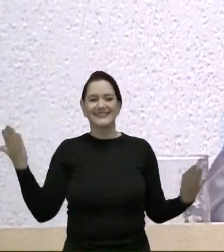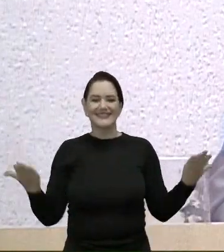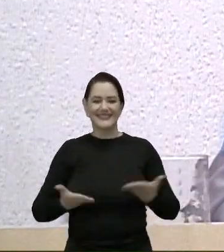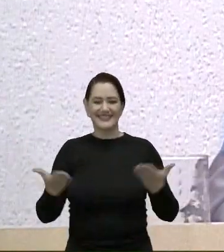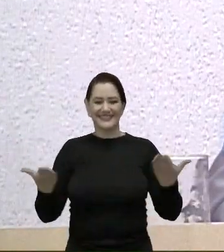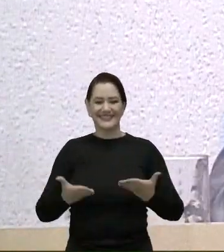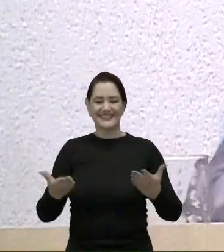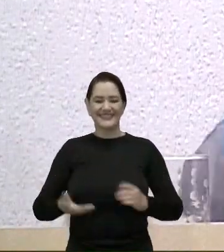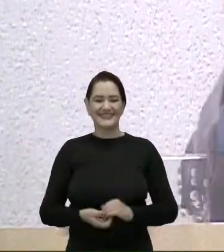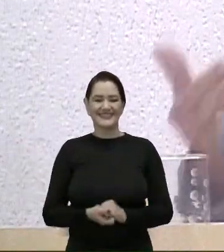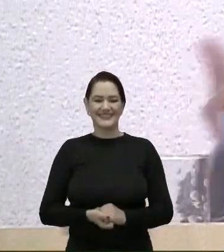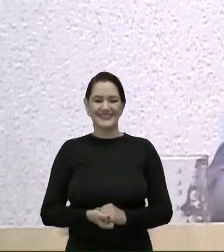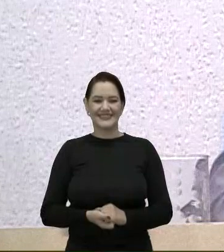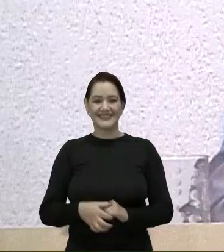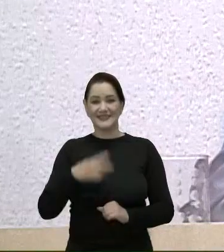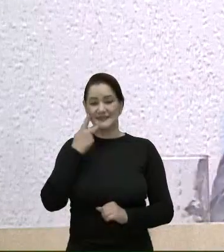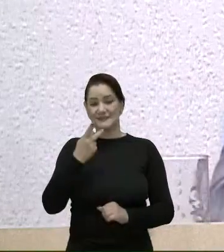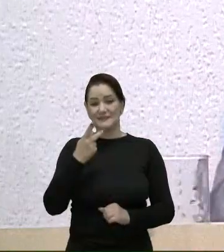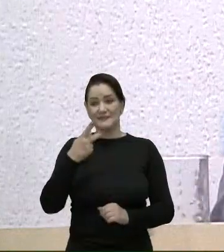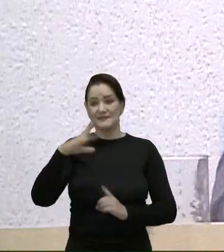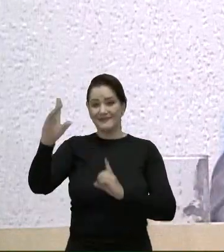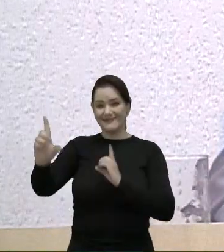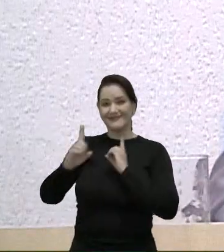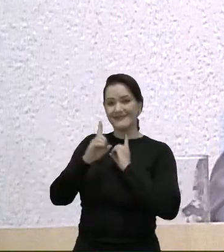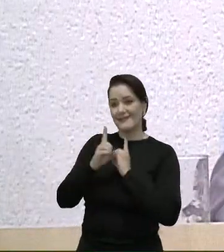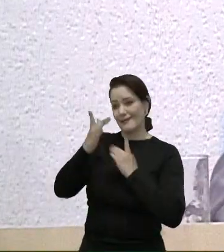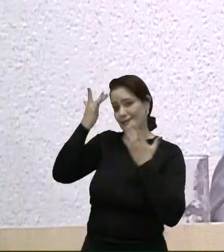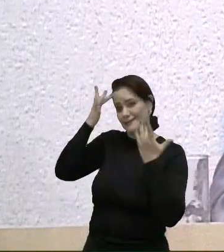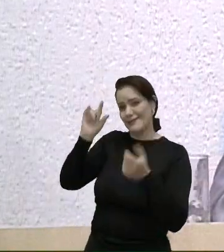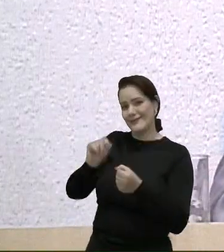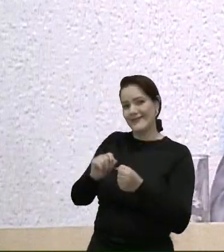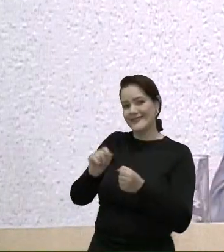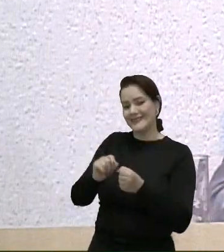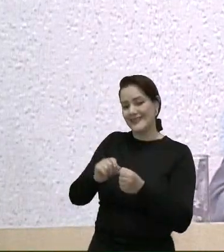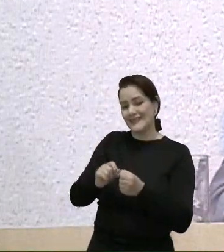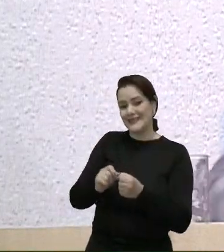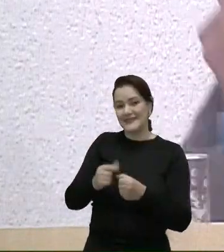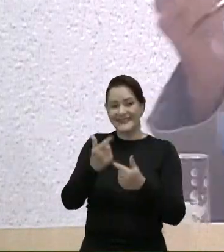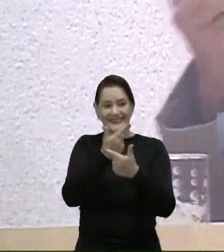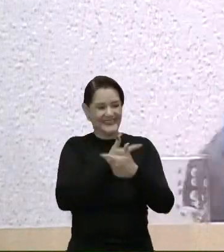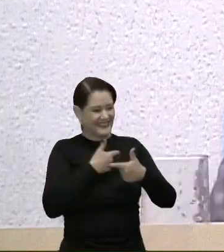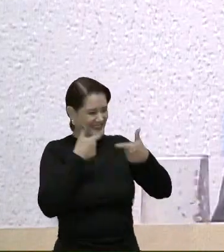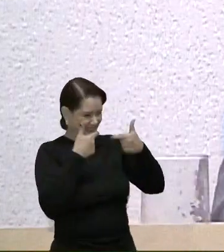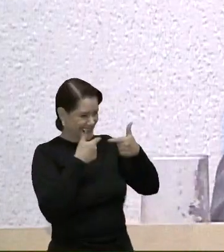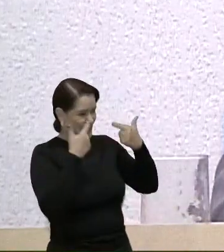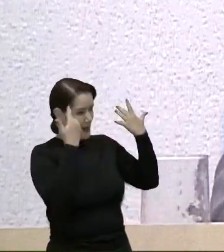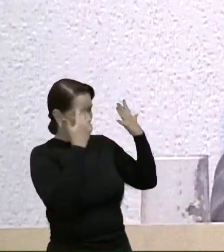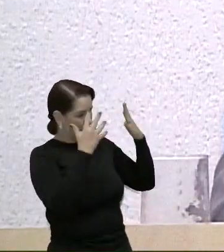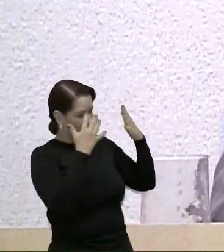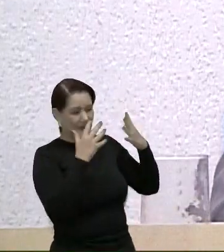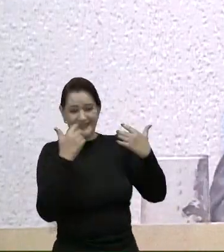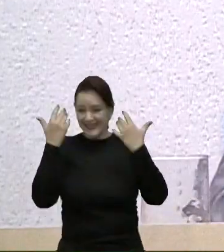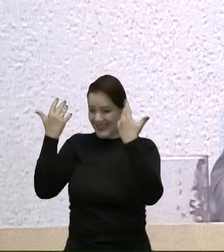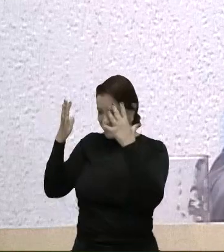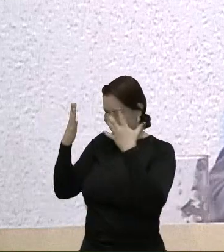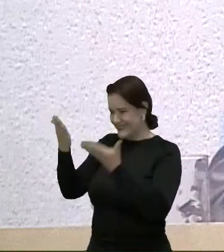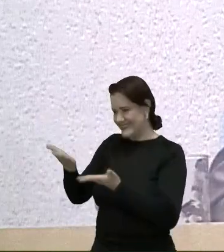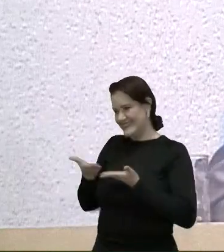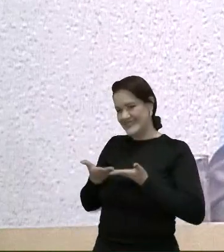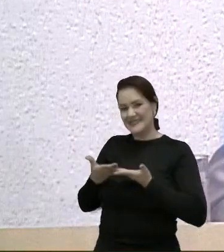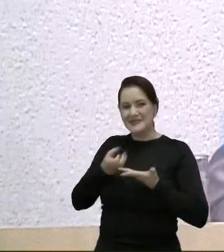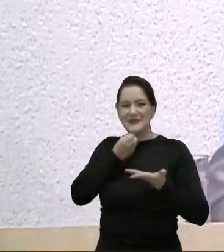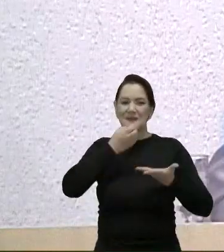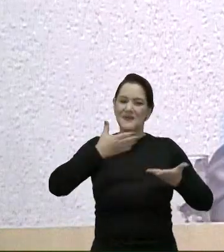aqui, né, quando a gente atende uma pessoa, não sabe como que vai ser, daí a pessoa dá aquele sorriso, fala, parabéns pelo trabalho. Aí você fala, cara,